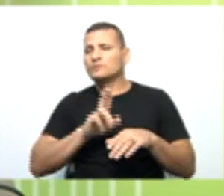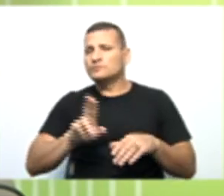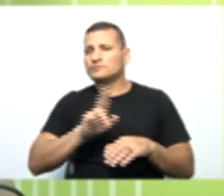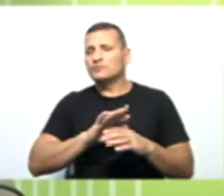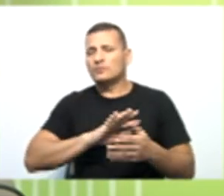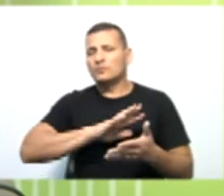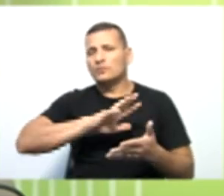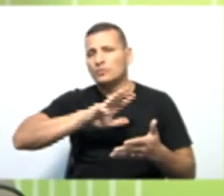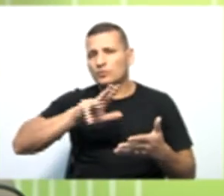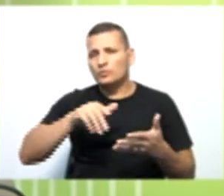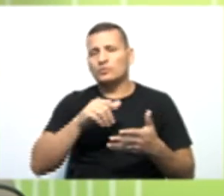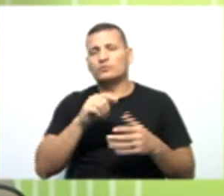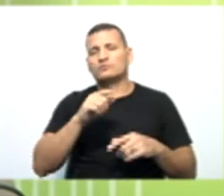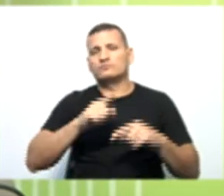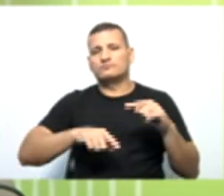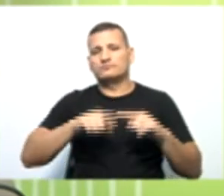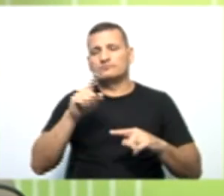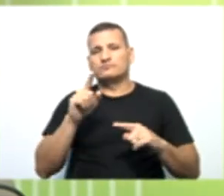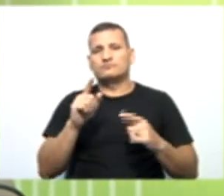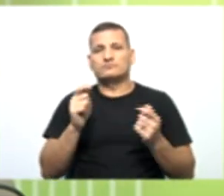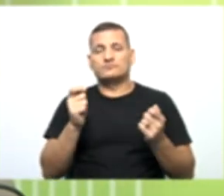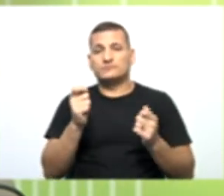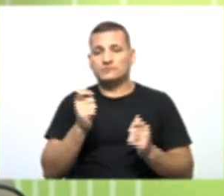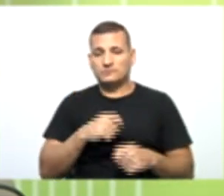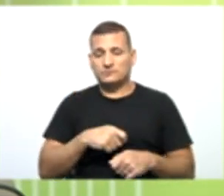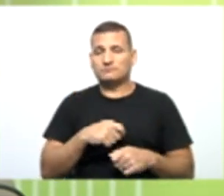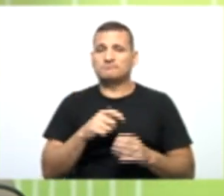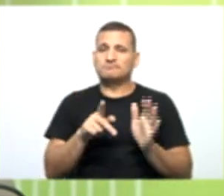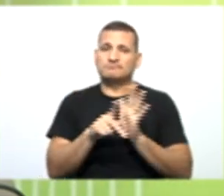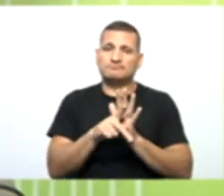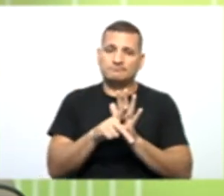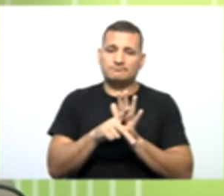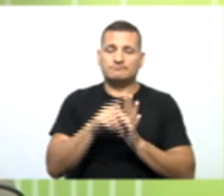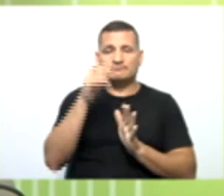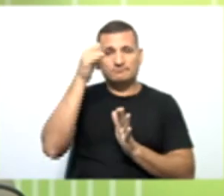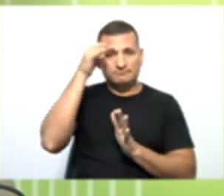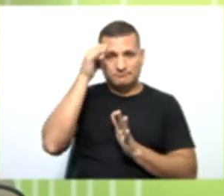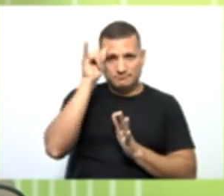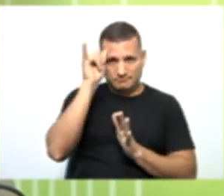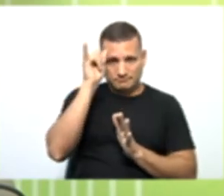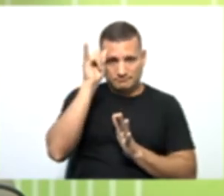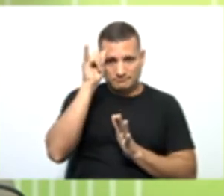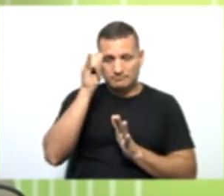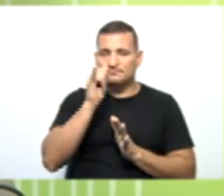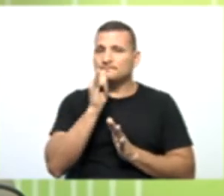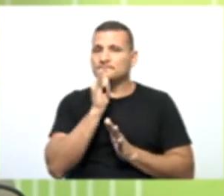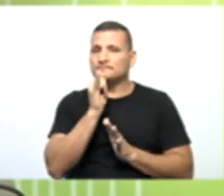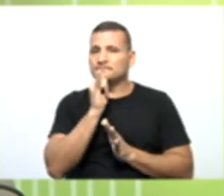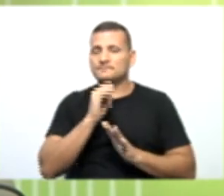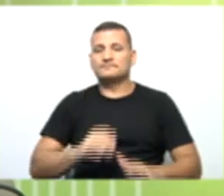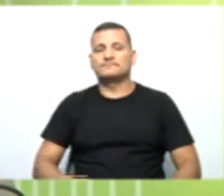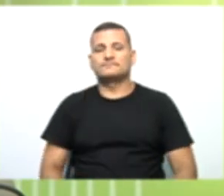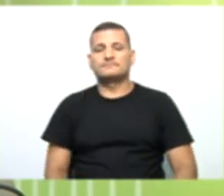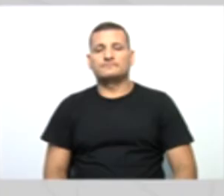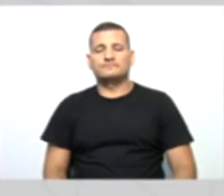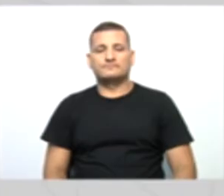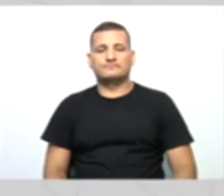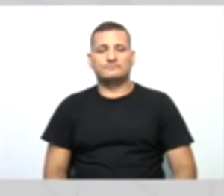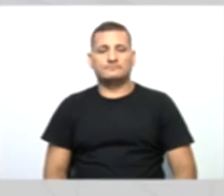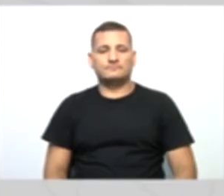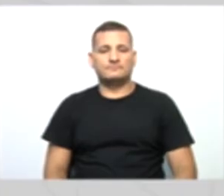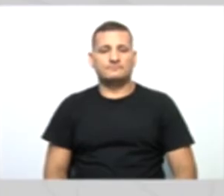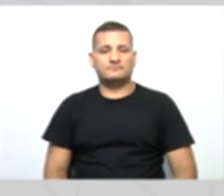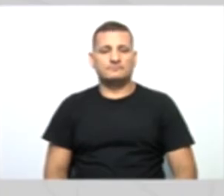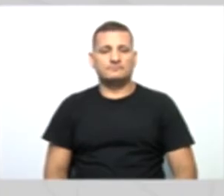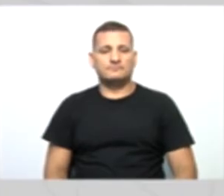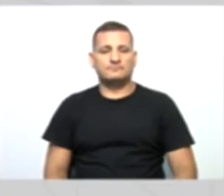todos os materiais, usos possíveis que vêm aí da criação de gados, por exemplo, ok? Então, a gente ficou